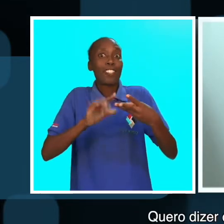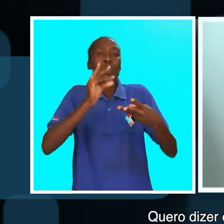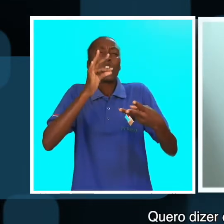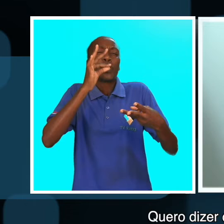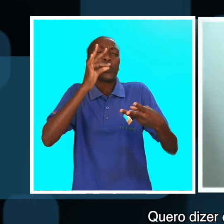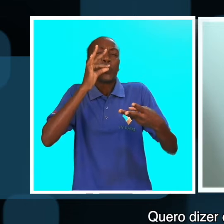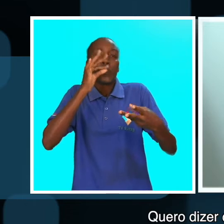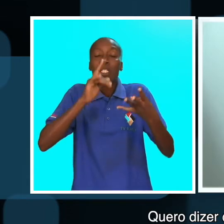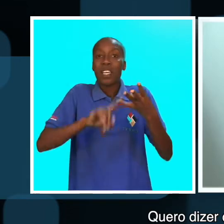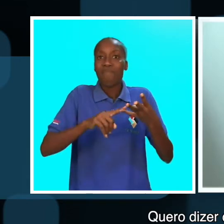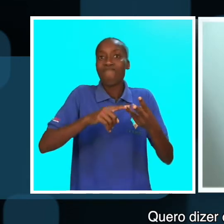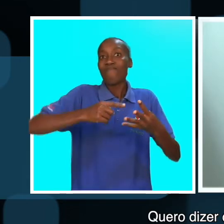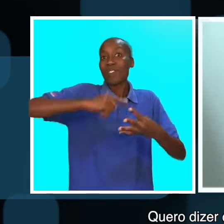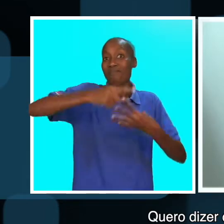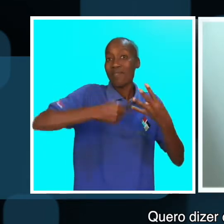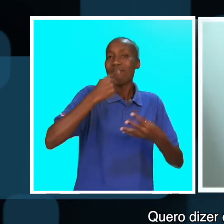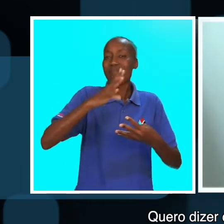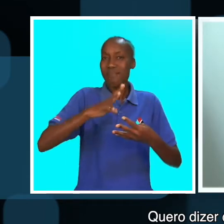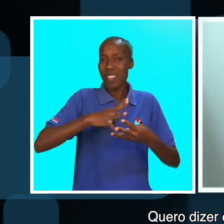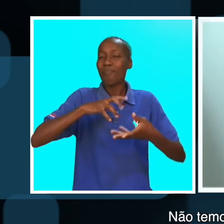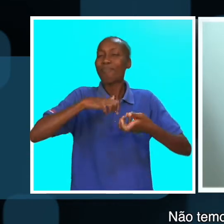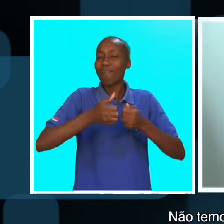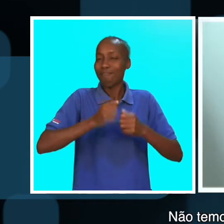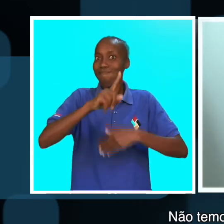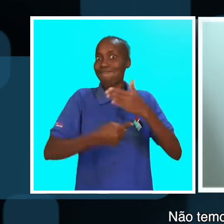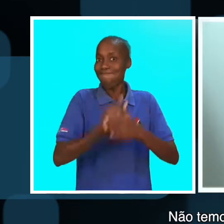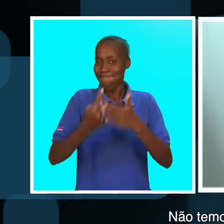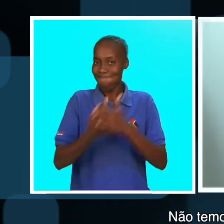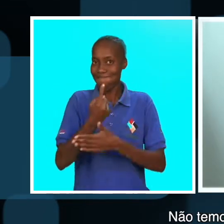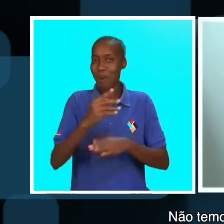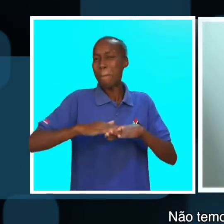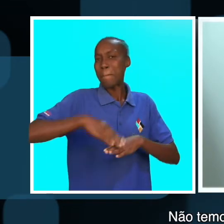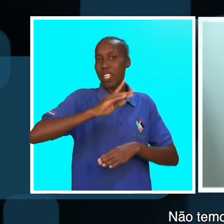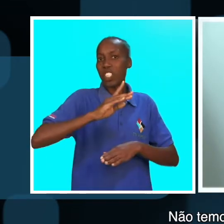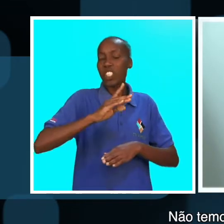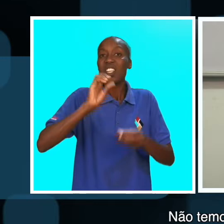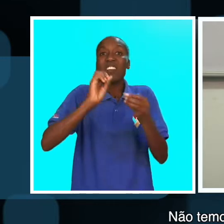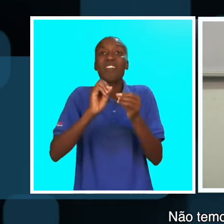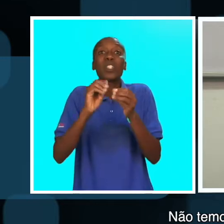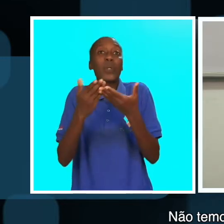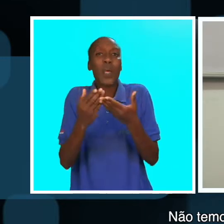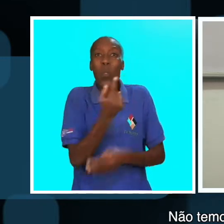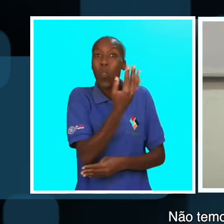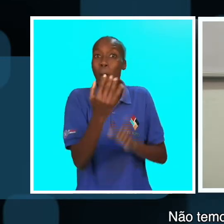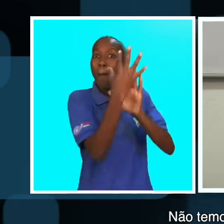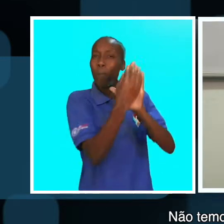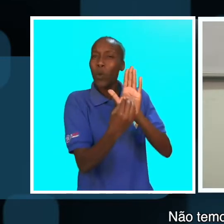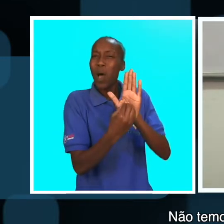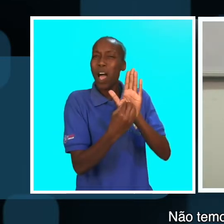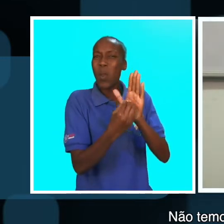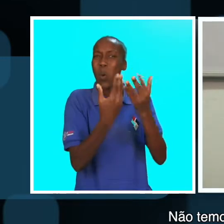são as primeiras Acho que número um Não temos ainda um censo, um estudo